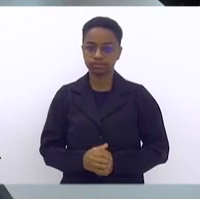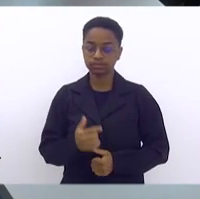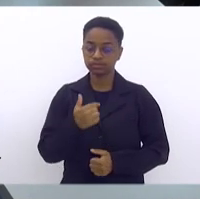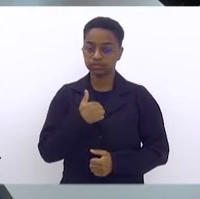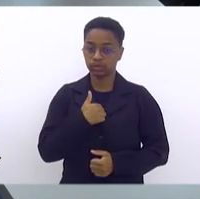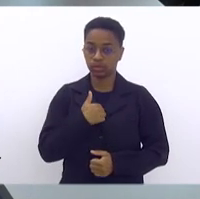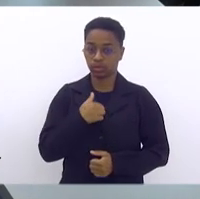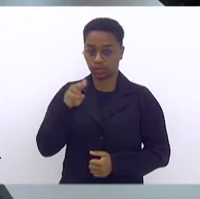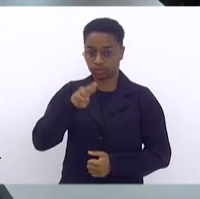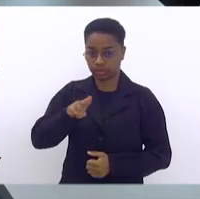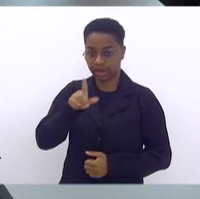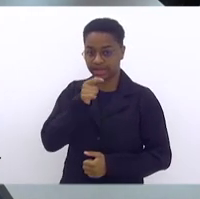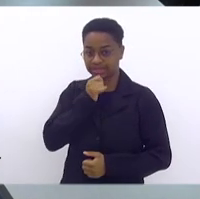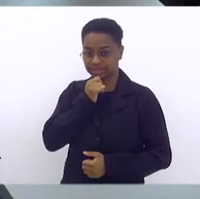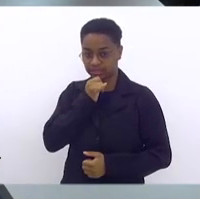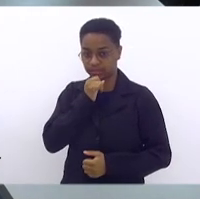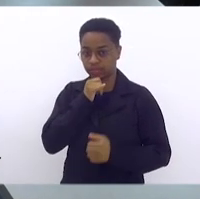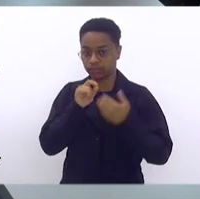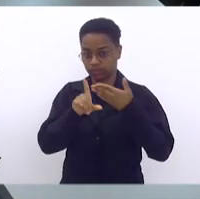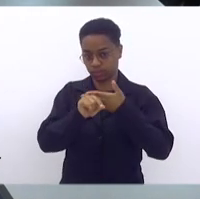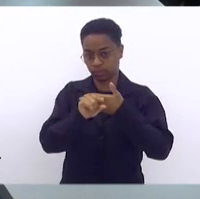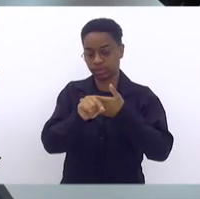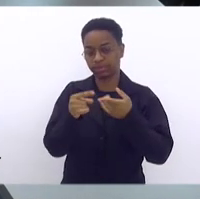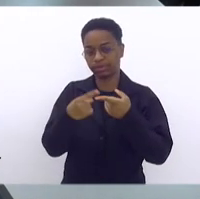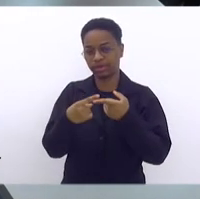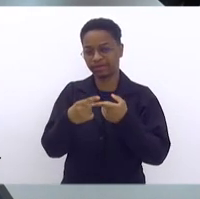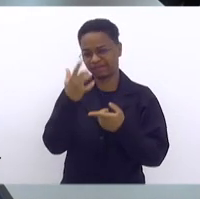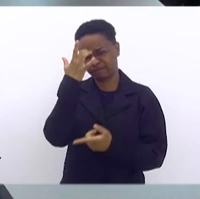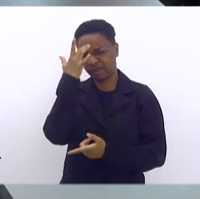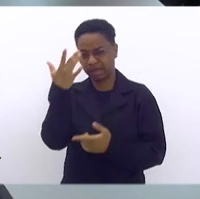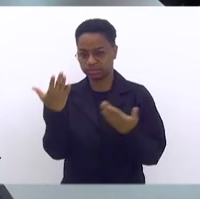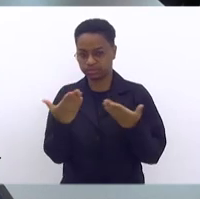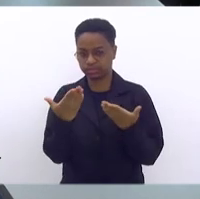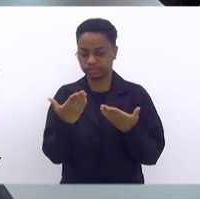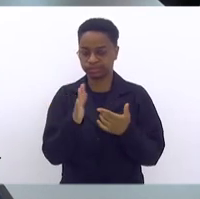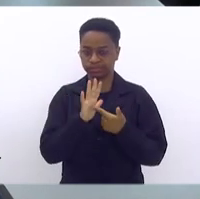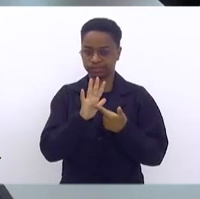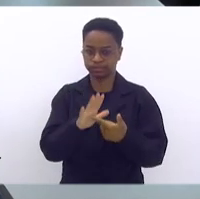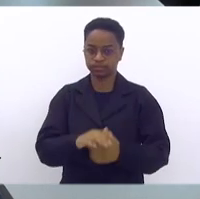do Twitter, que eu acho que fica um pouco mais fácil, né, de exemplificar,